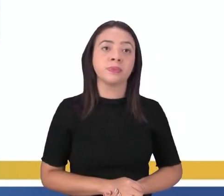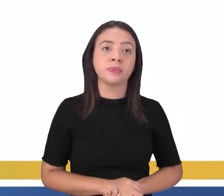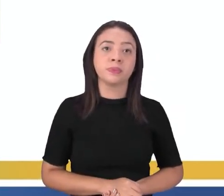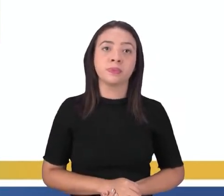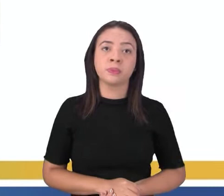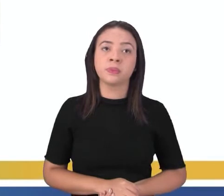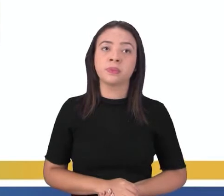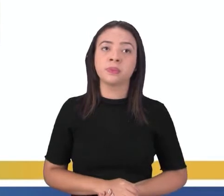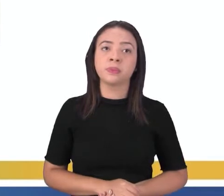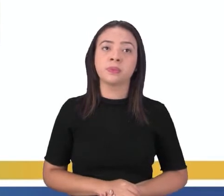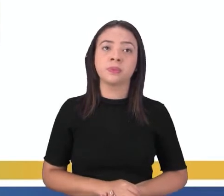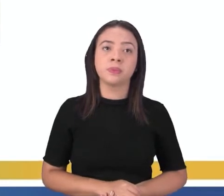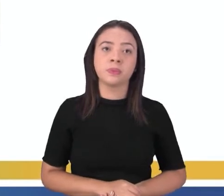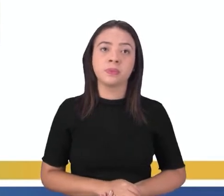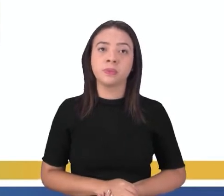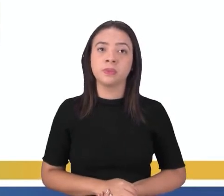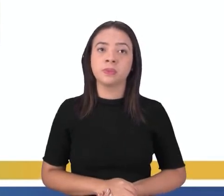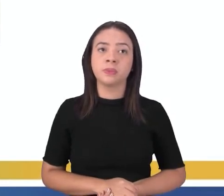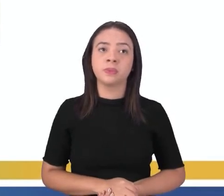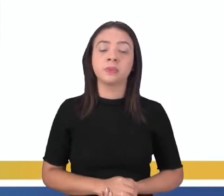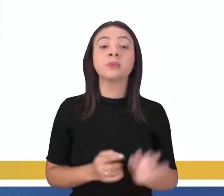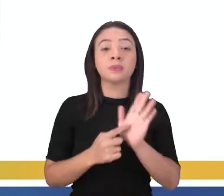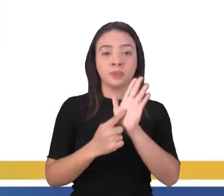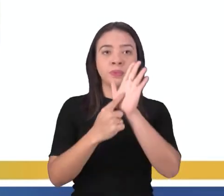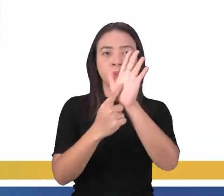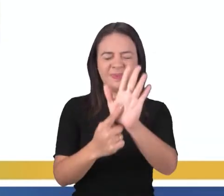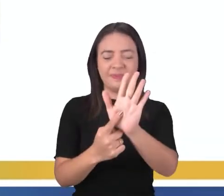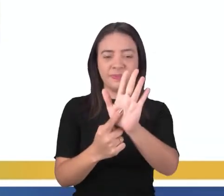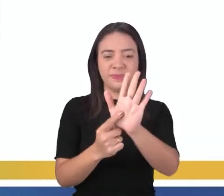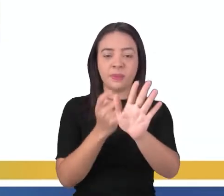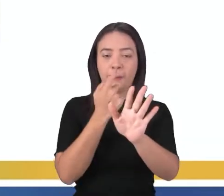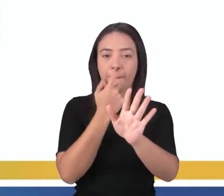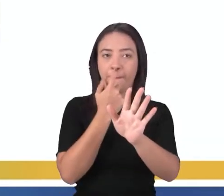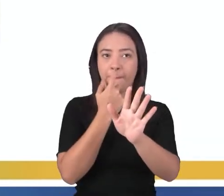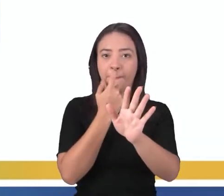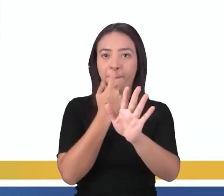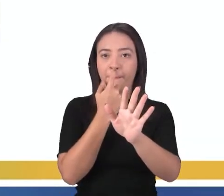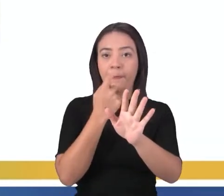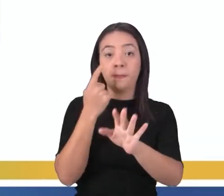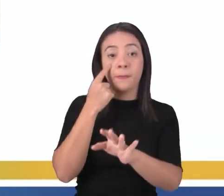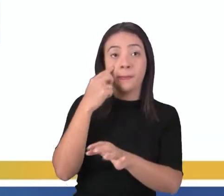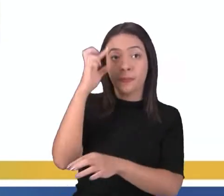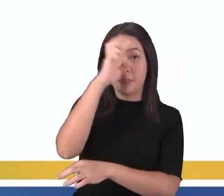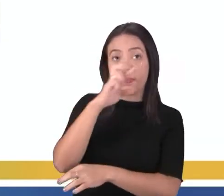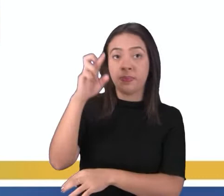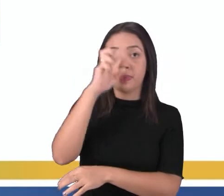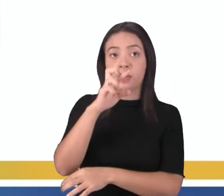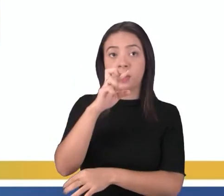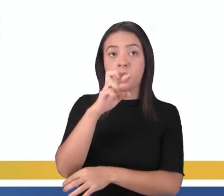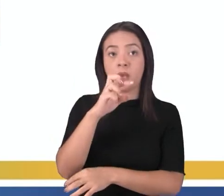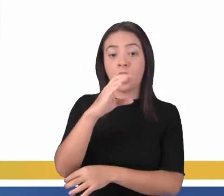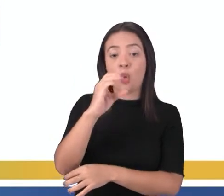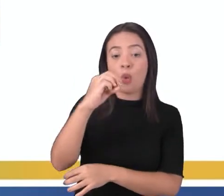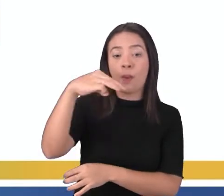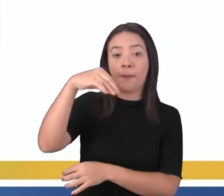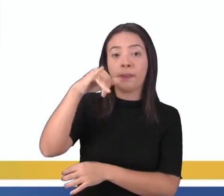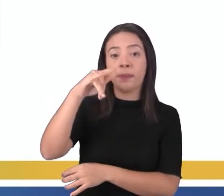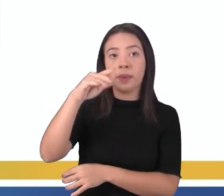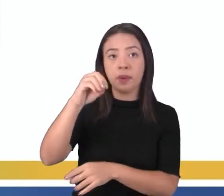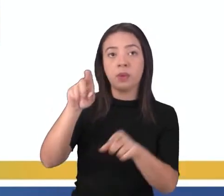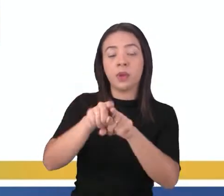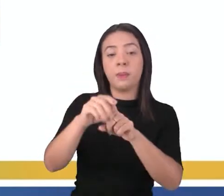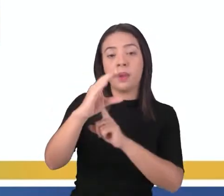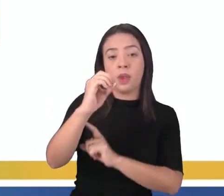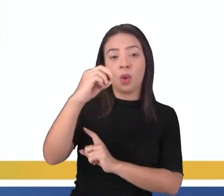ou elas, o si, o nós, o conosco, o vós e o convosco. Observe que a forma comigo e contigo,